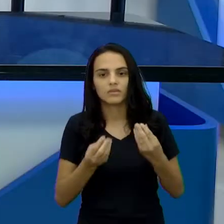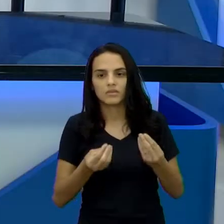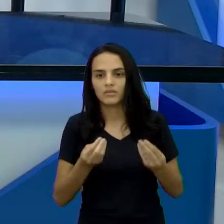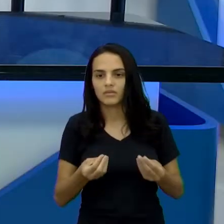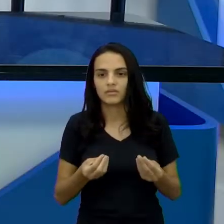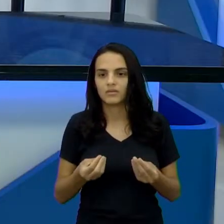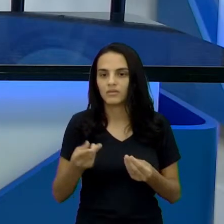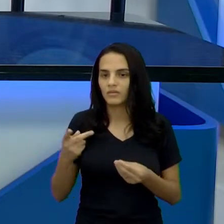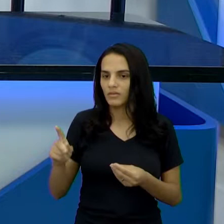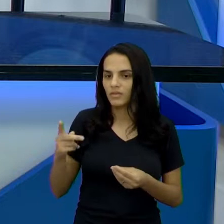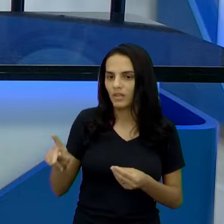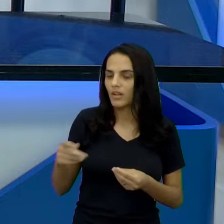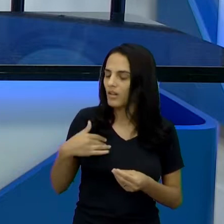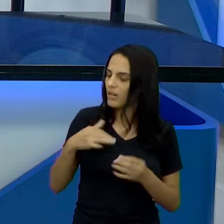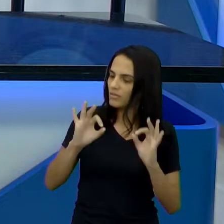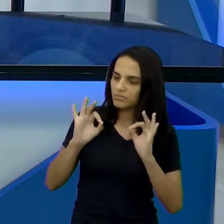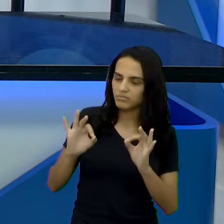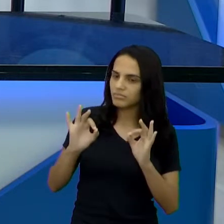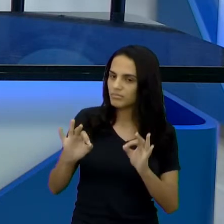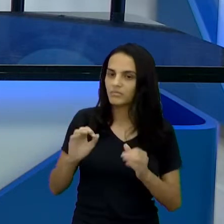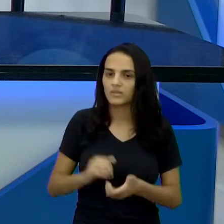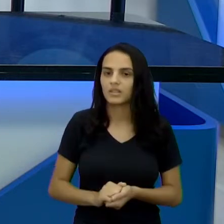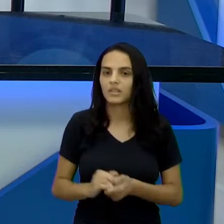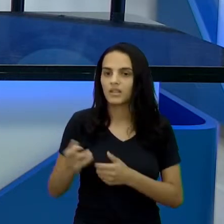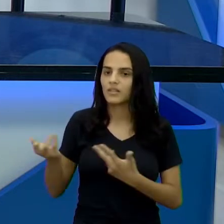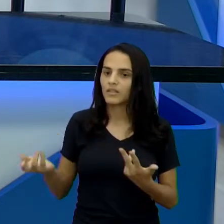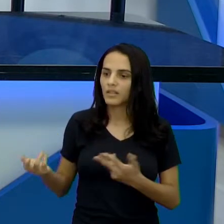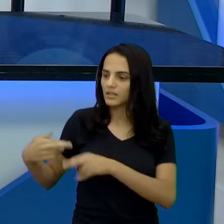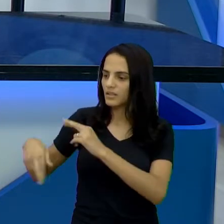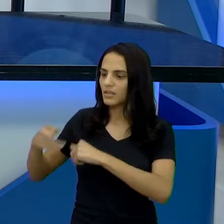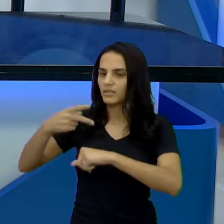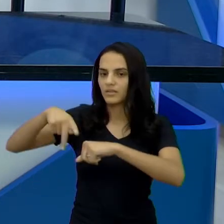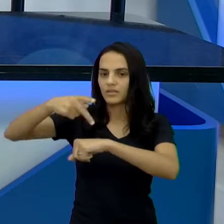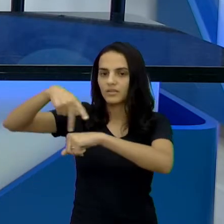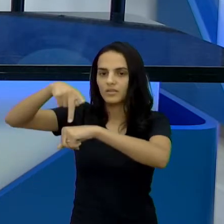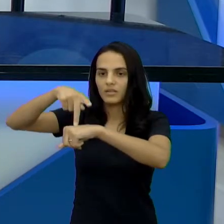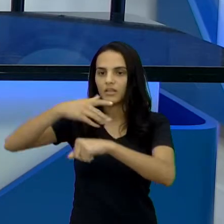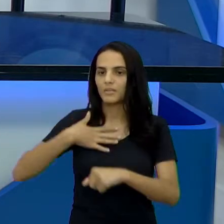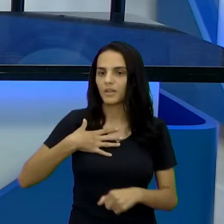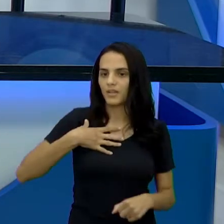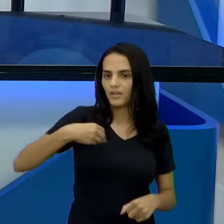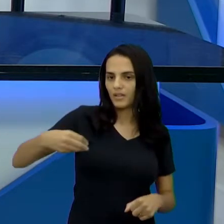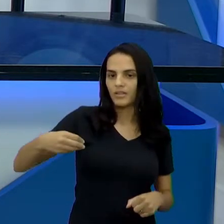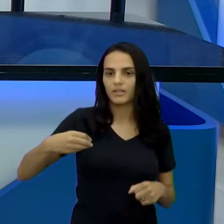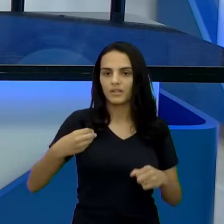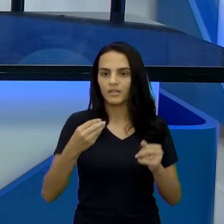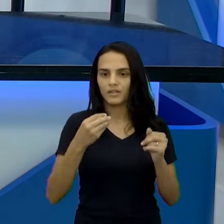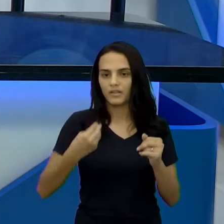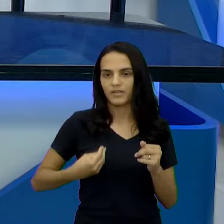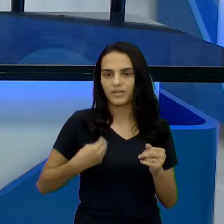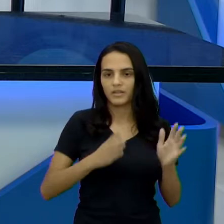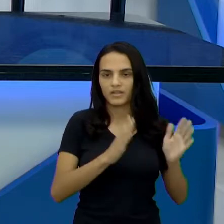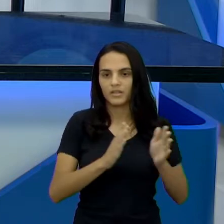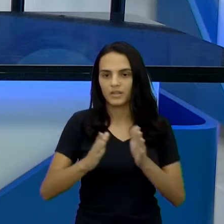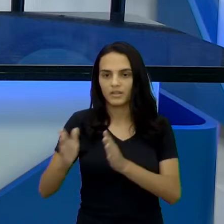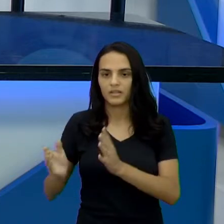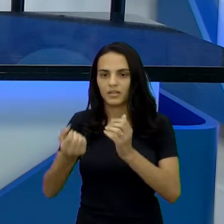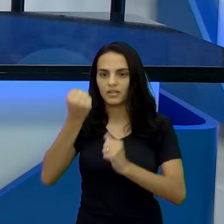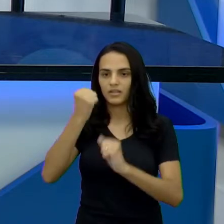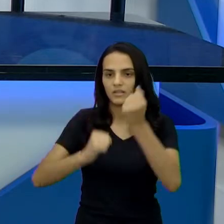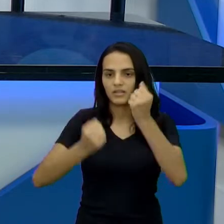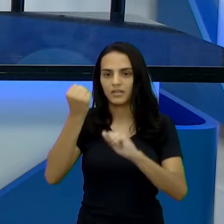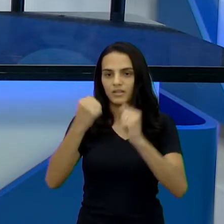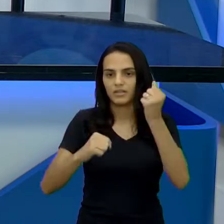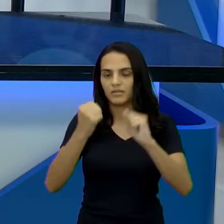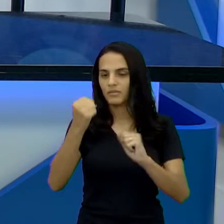ó, uma executiva, faz relações internacionais. Minha filha vai viver alinhada. Aí eu viro pra ele e falo, vou fazer educação física e andar de